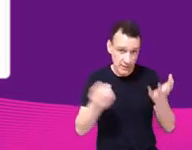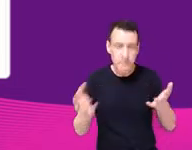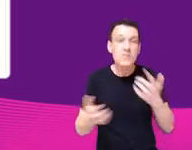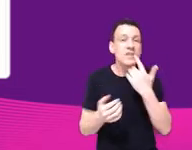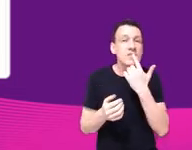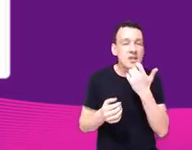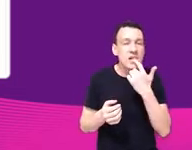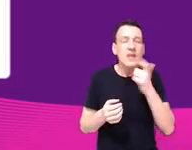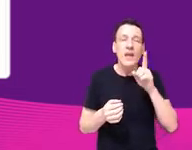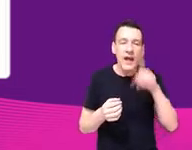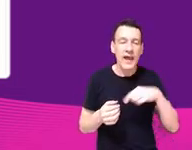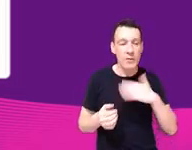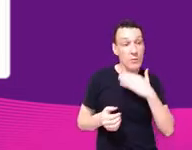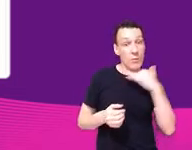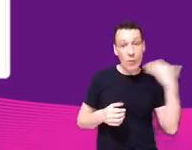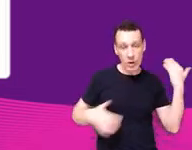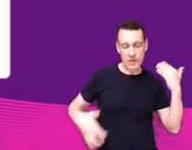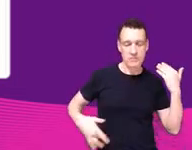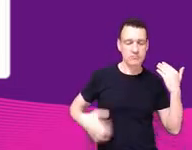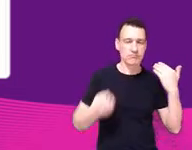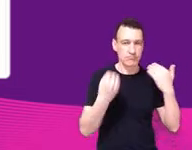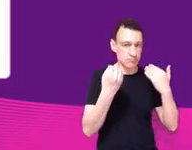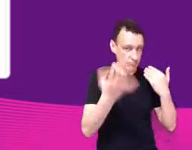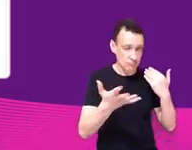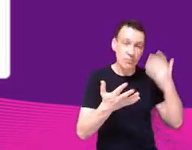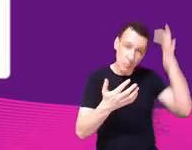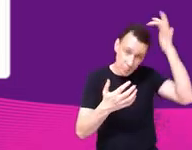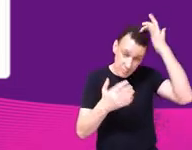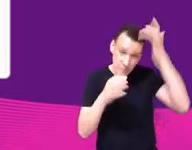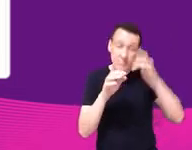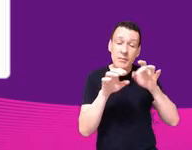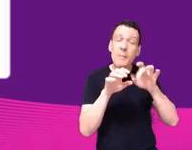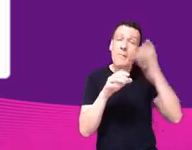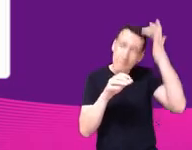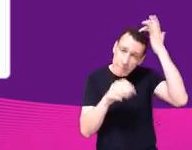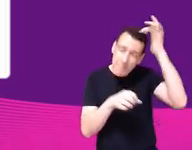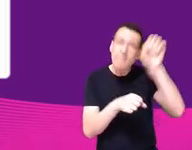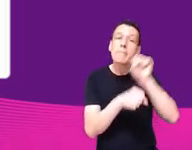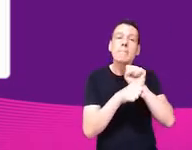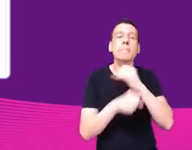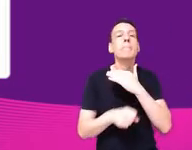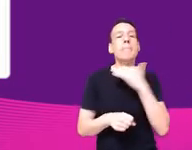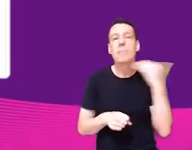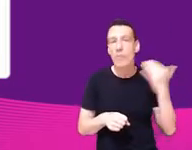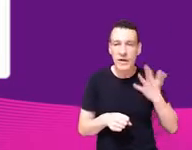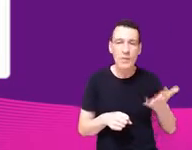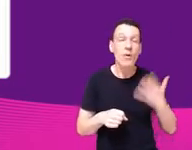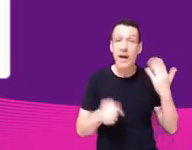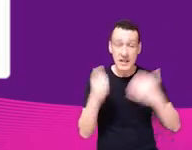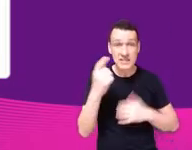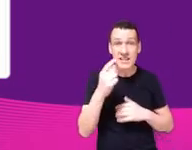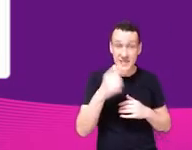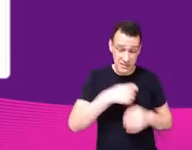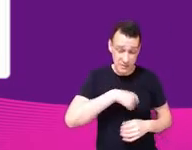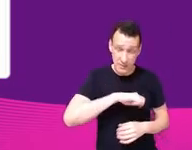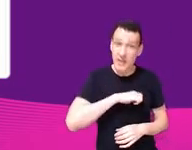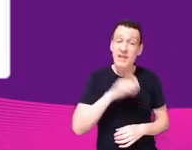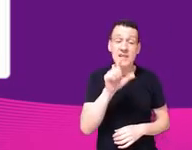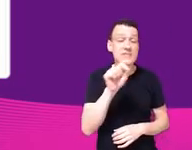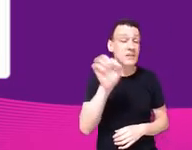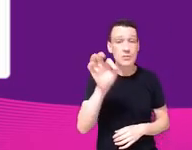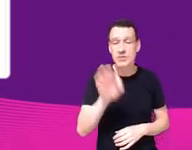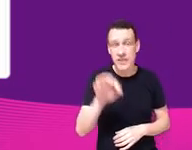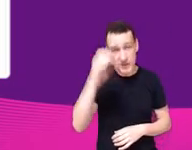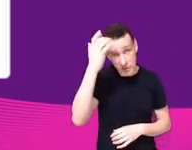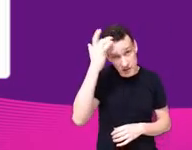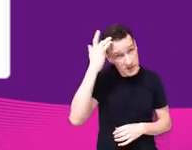doador falecido em morte encefálica, que eram praticamente 100% dos transplantes na Espanha, em 2001, quase isso,